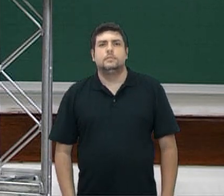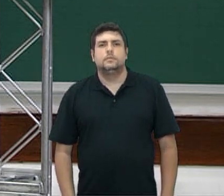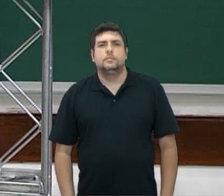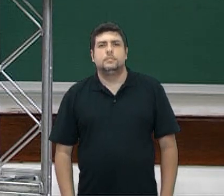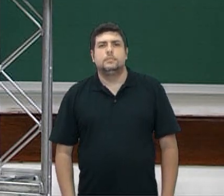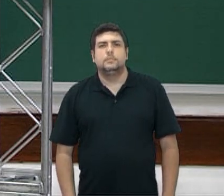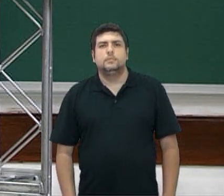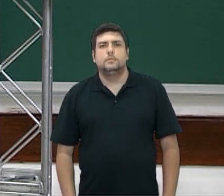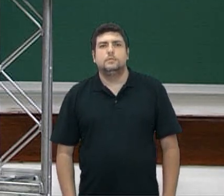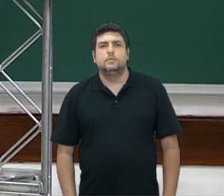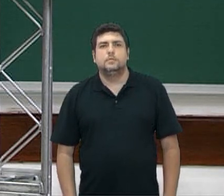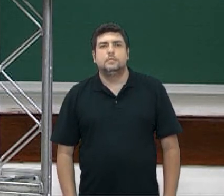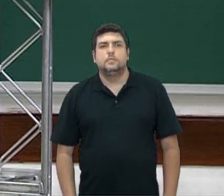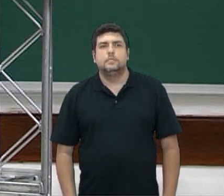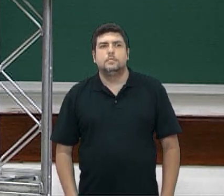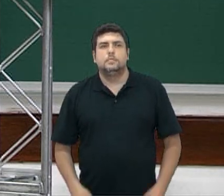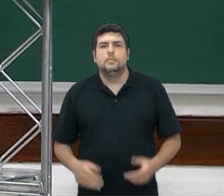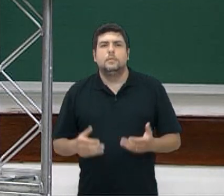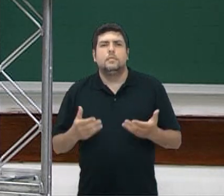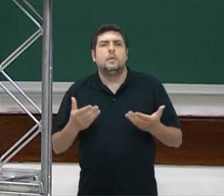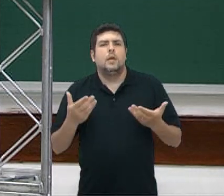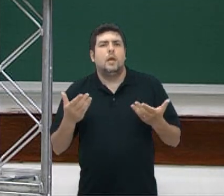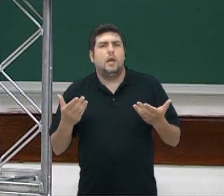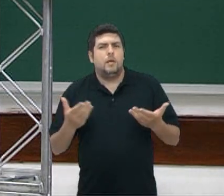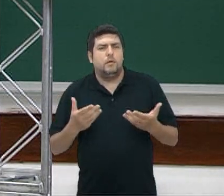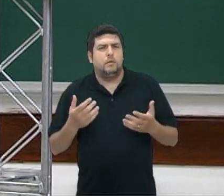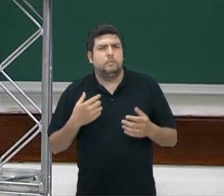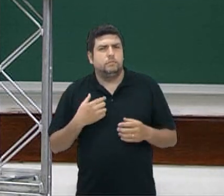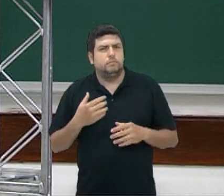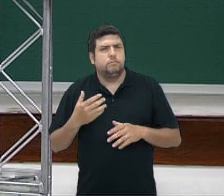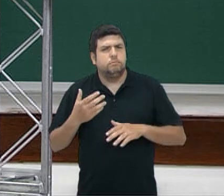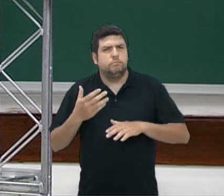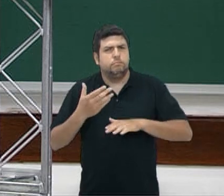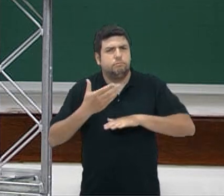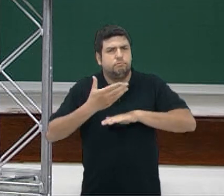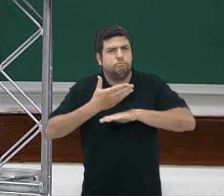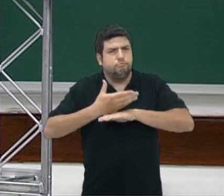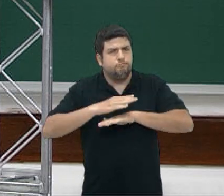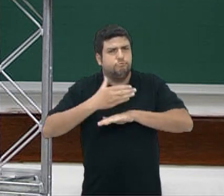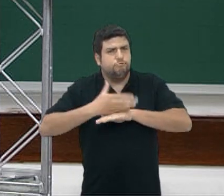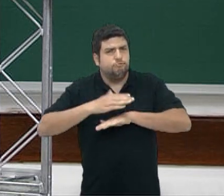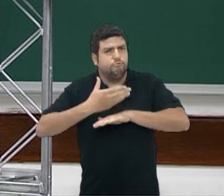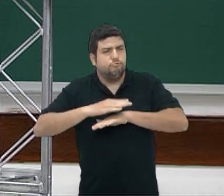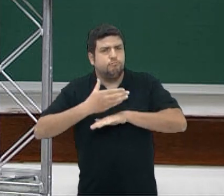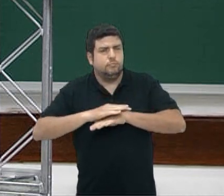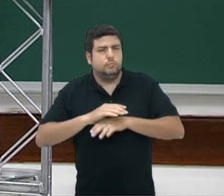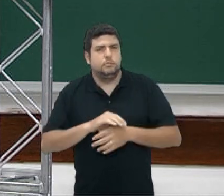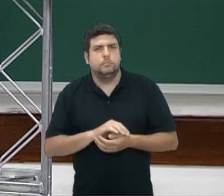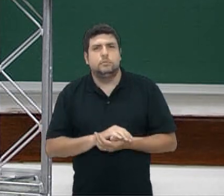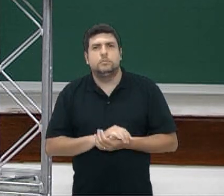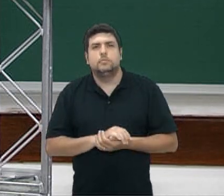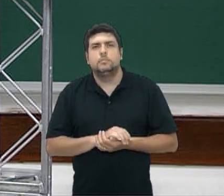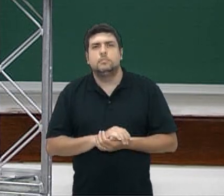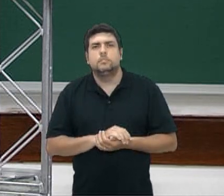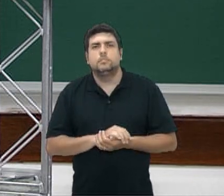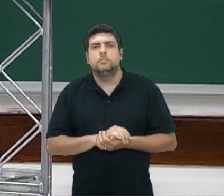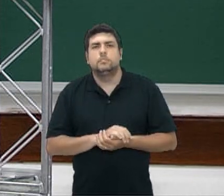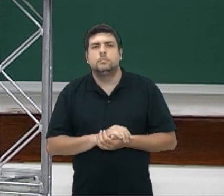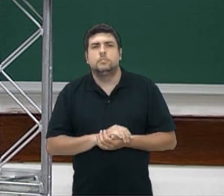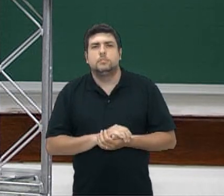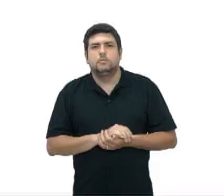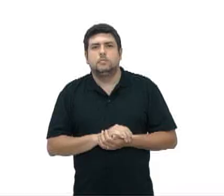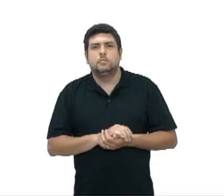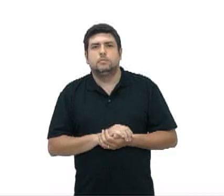Vamos lá, então. Agora, nós vamos começar uma parte de quiz e exercícios. Então, acompanhem comigo